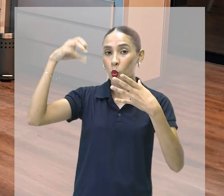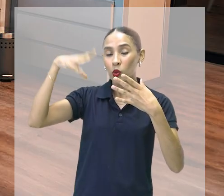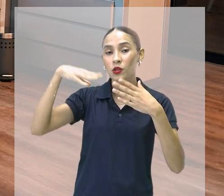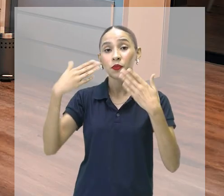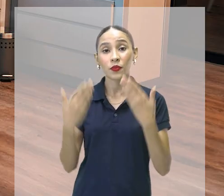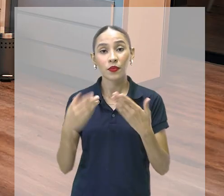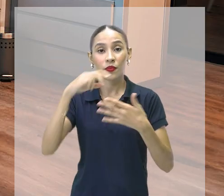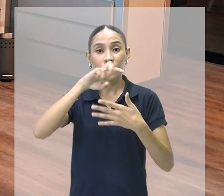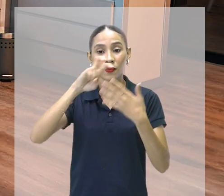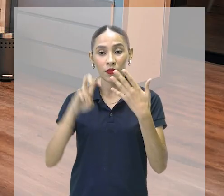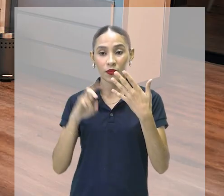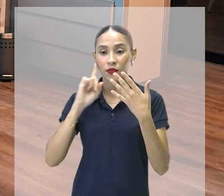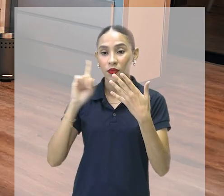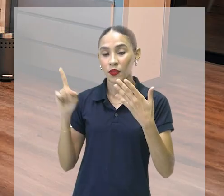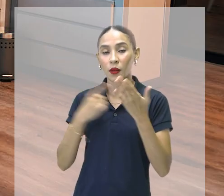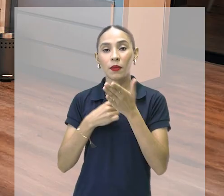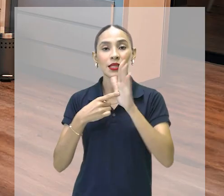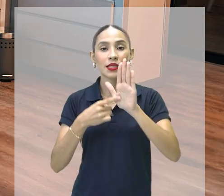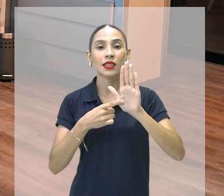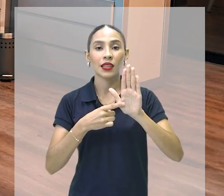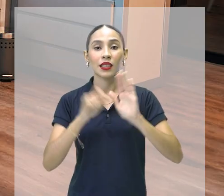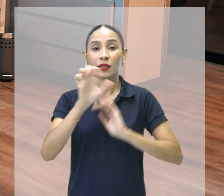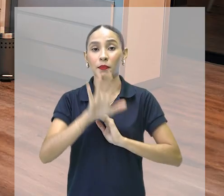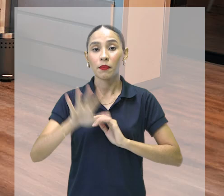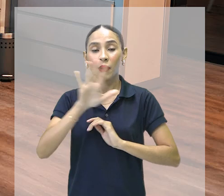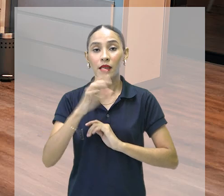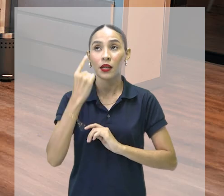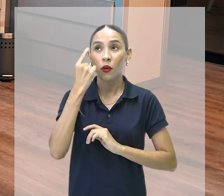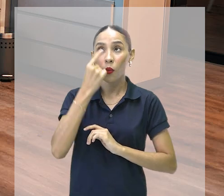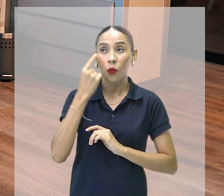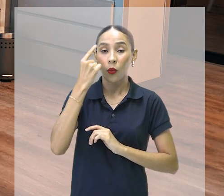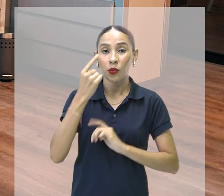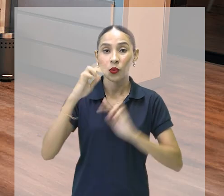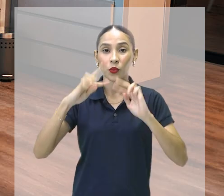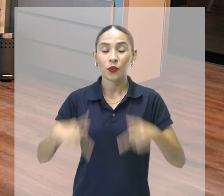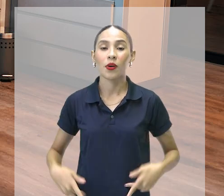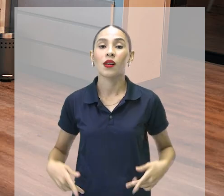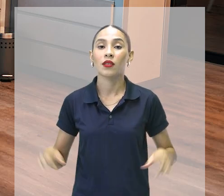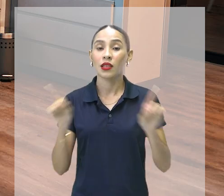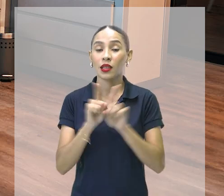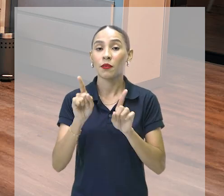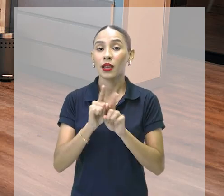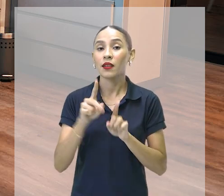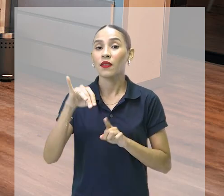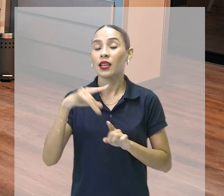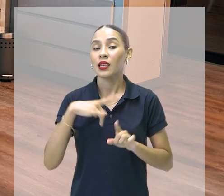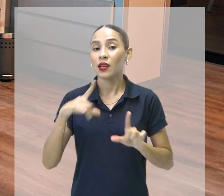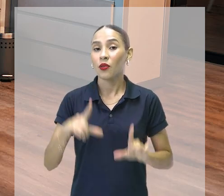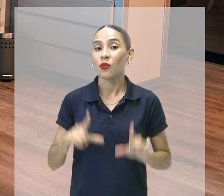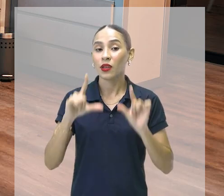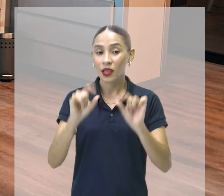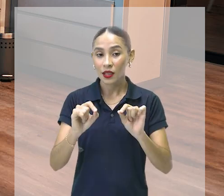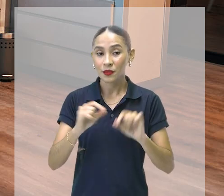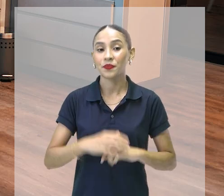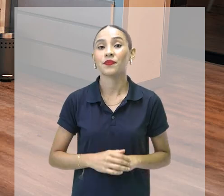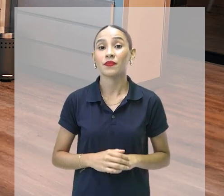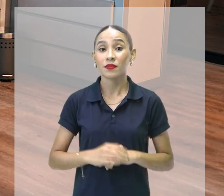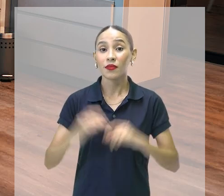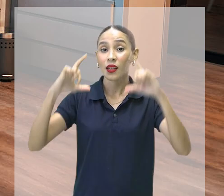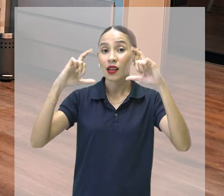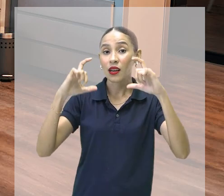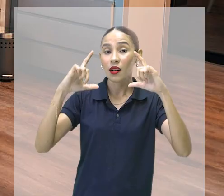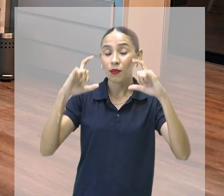então, essa imagem mostrando aí o olho humano. E também a gente vai ter a questão da